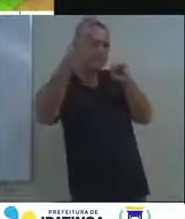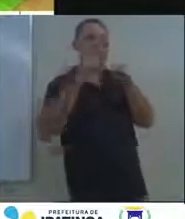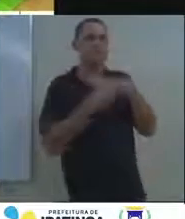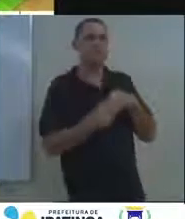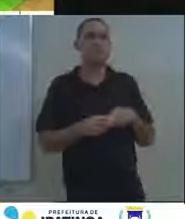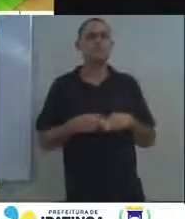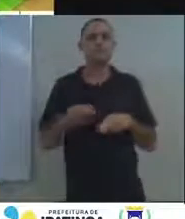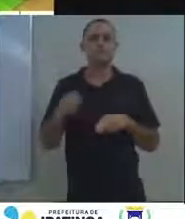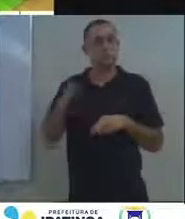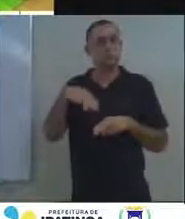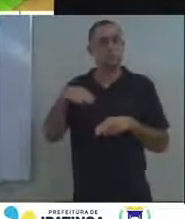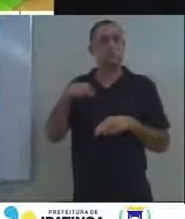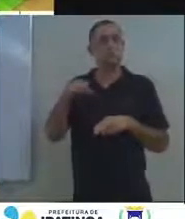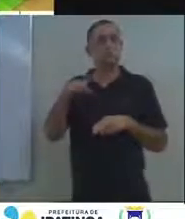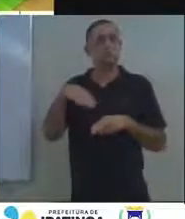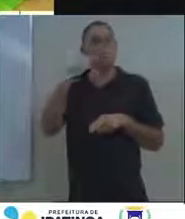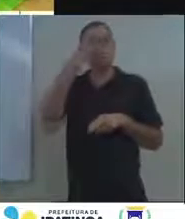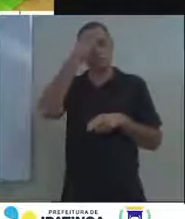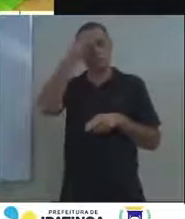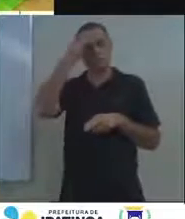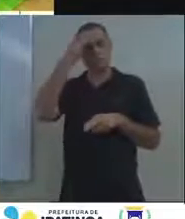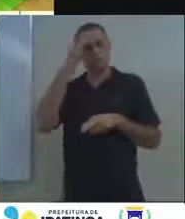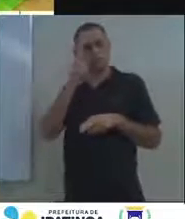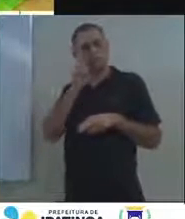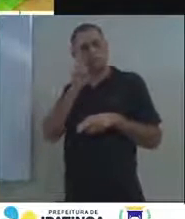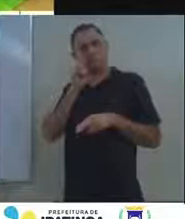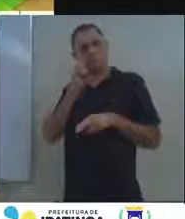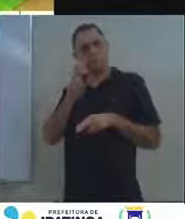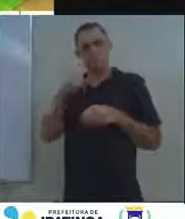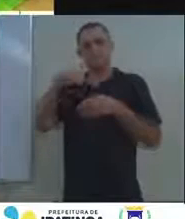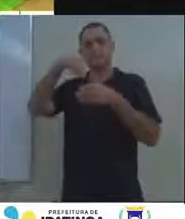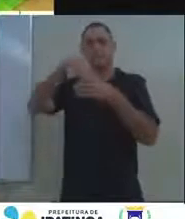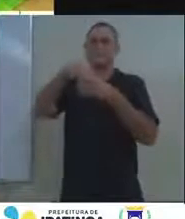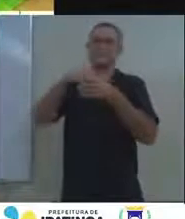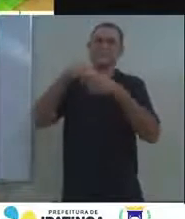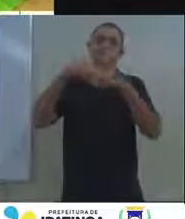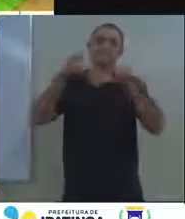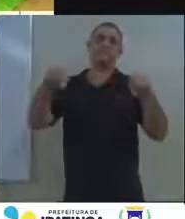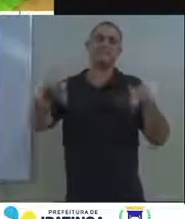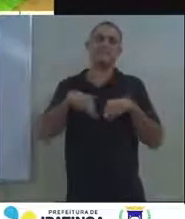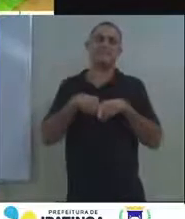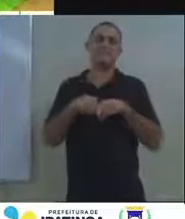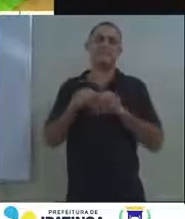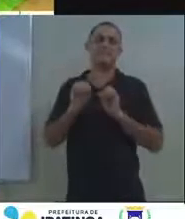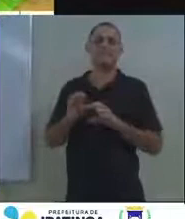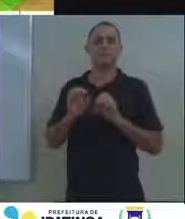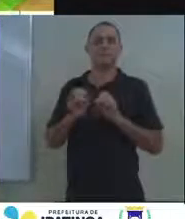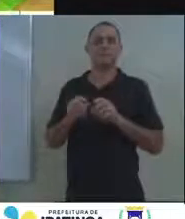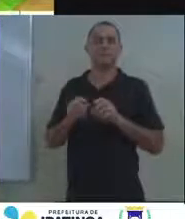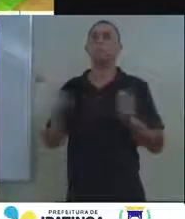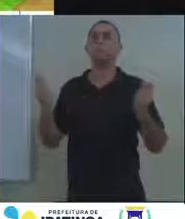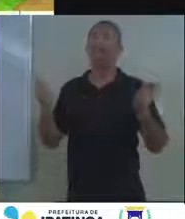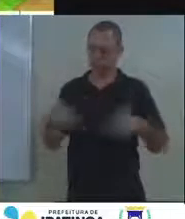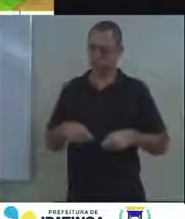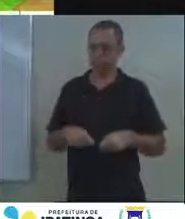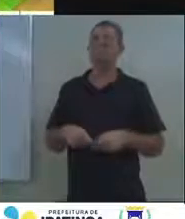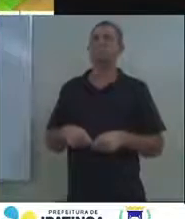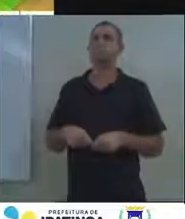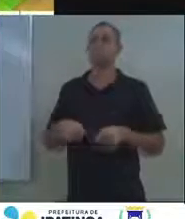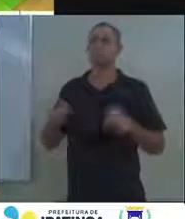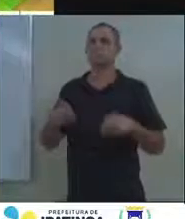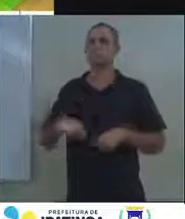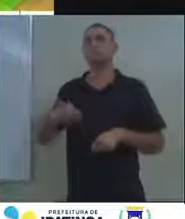não me entendeu direito, eu movimente dentro da sala de aula, né? E isso é possível fazer tanto